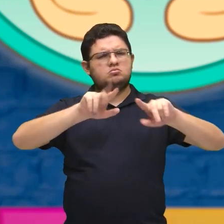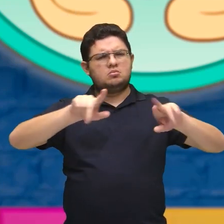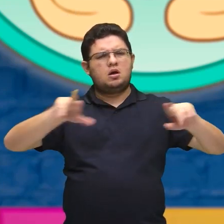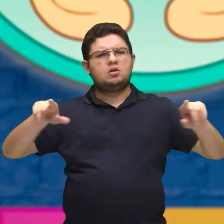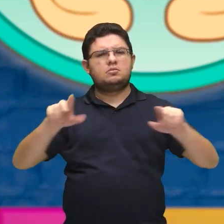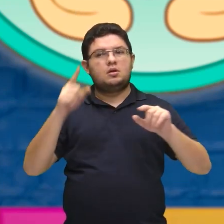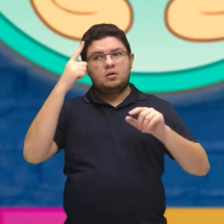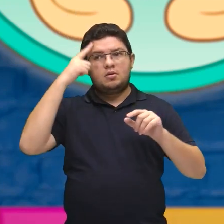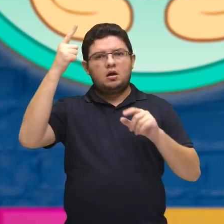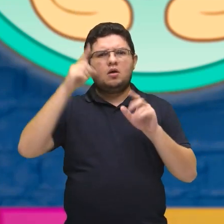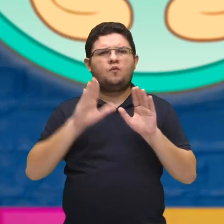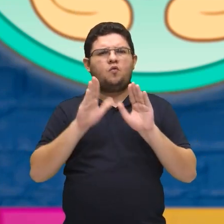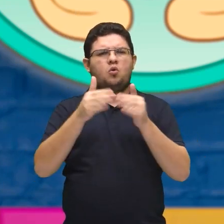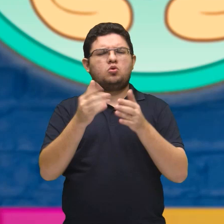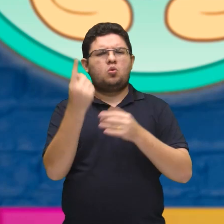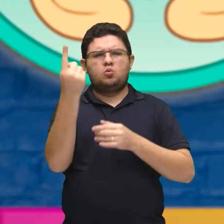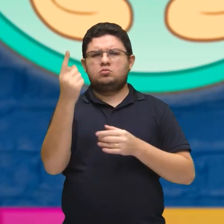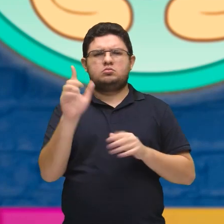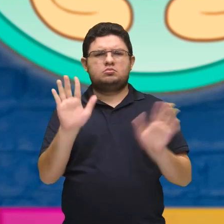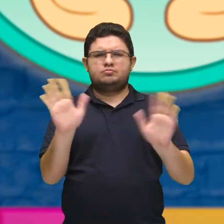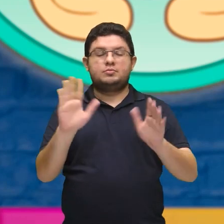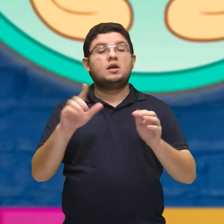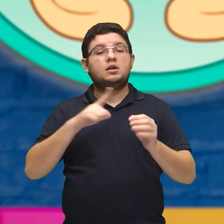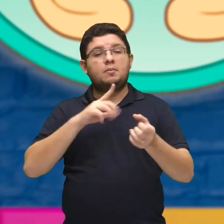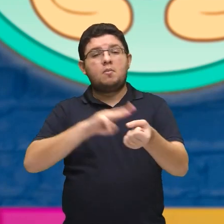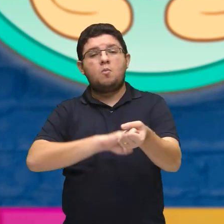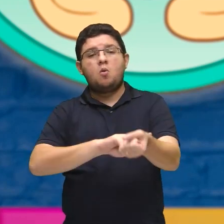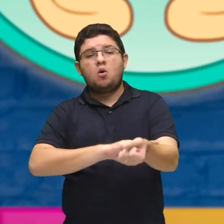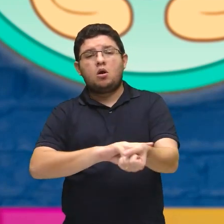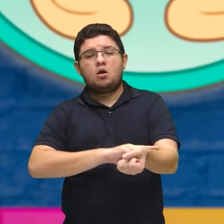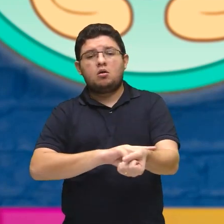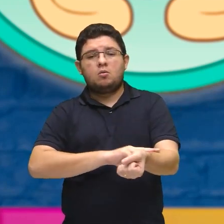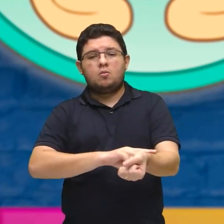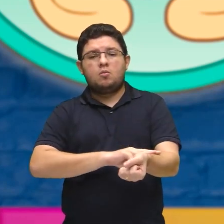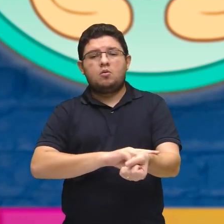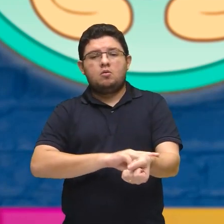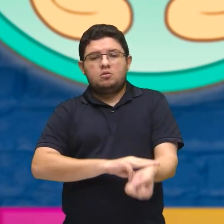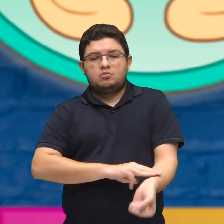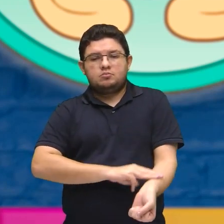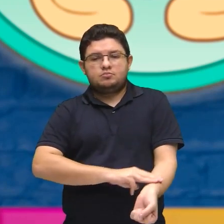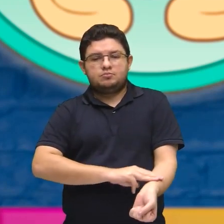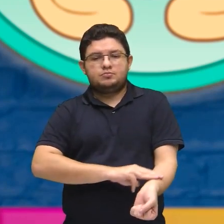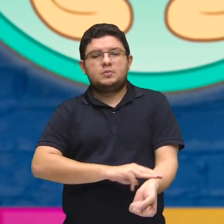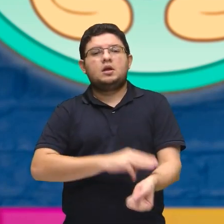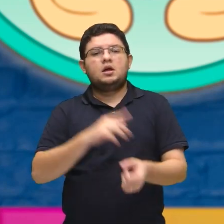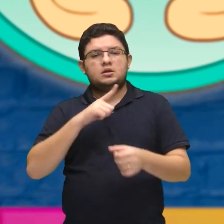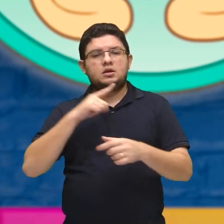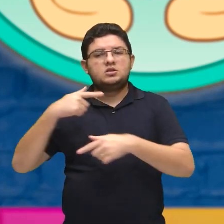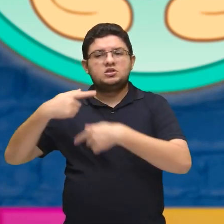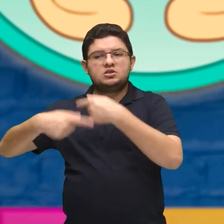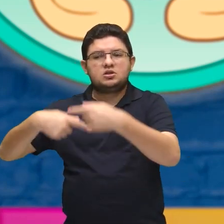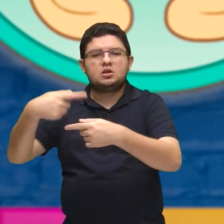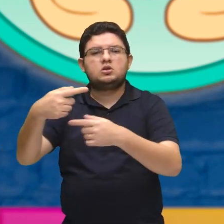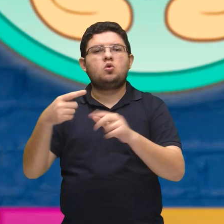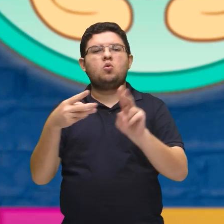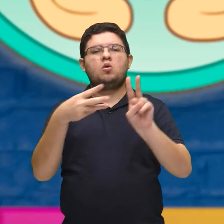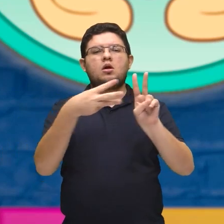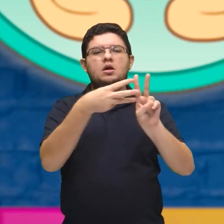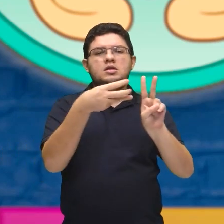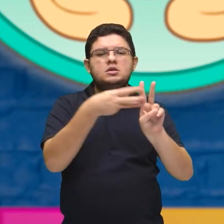assim, nós somos morenos, né? Temos raízes indígenas, temos